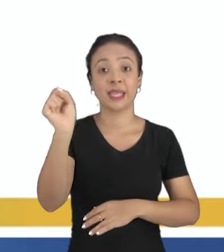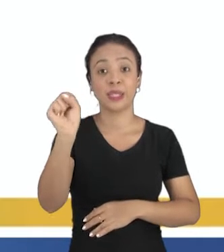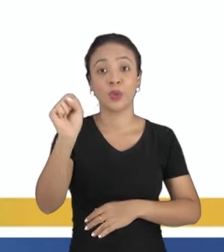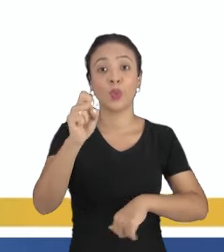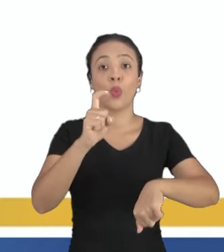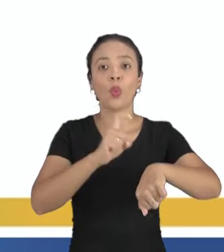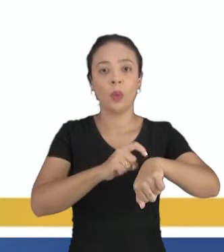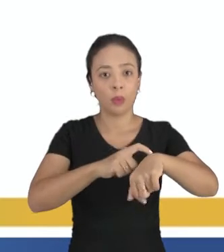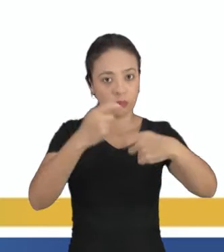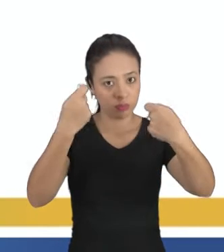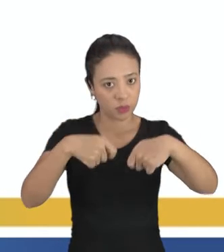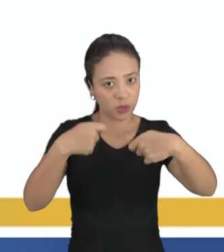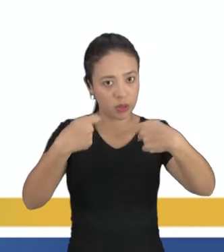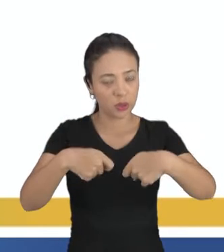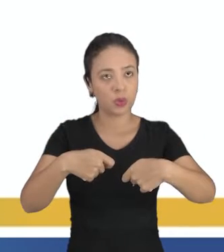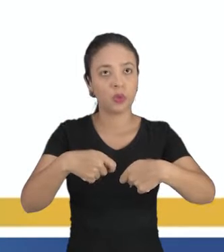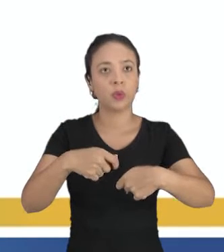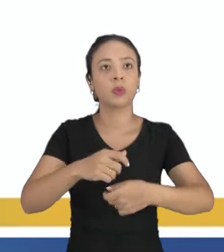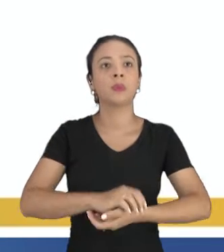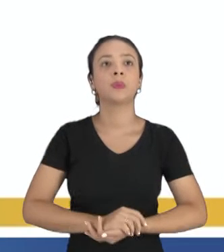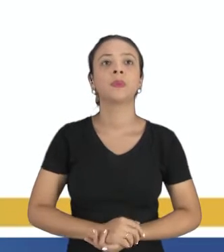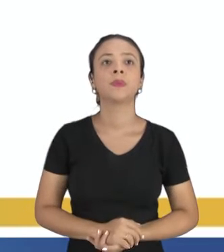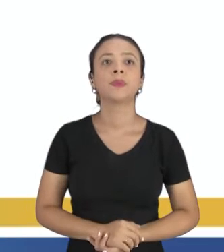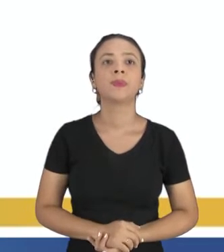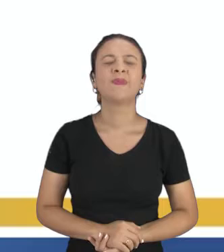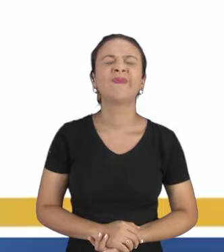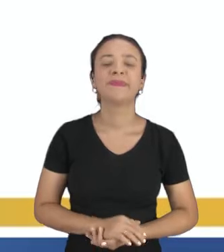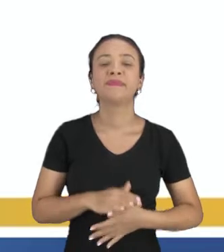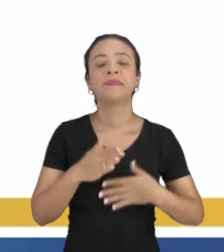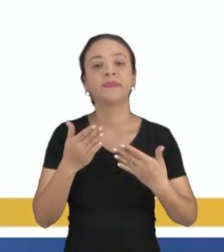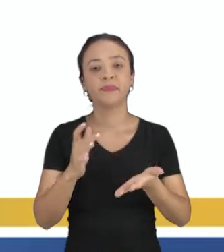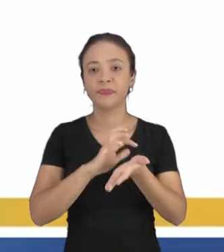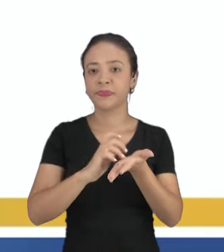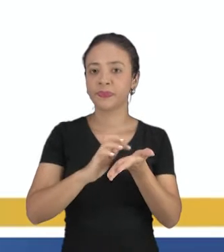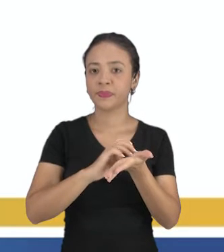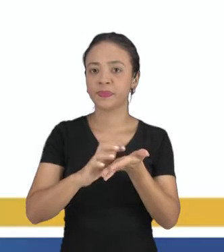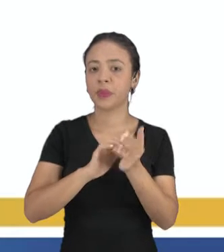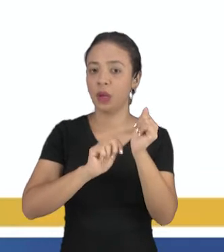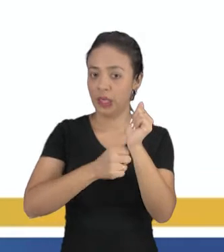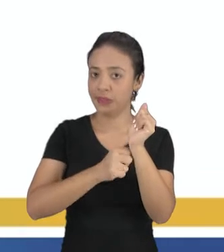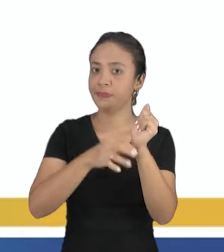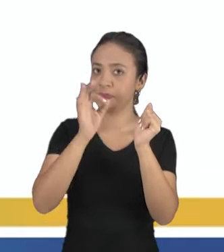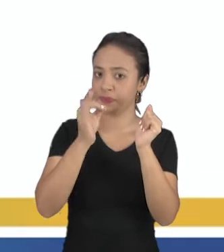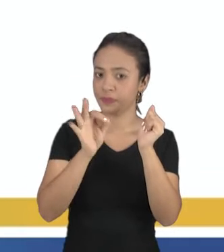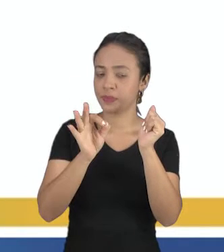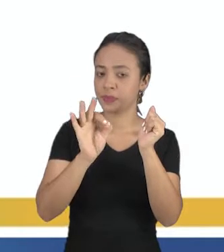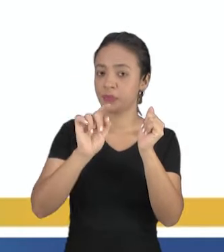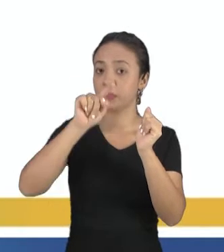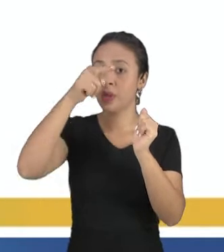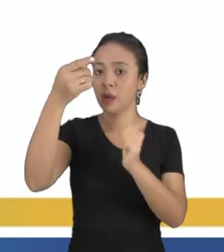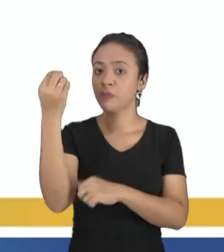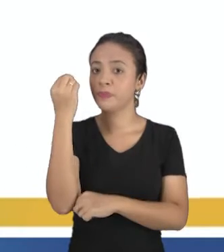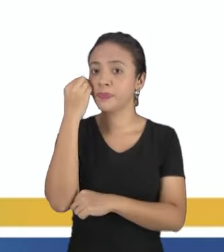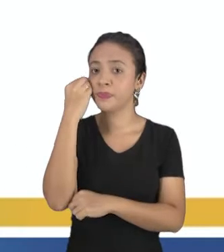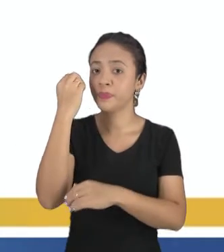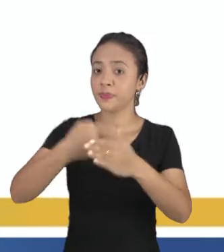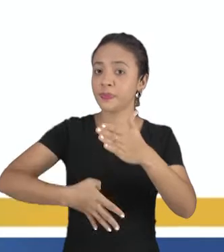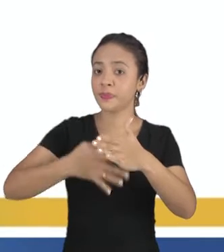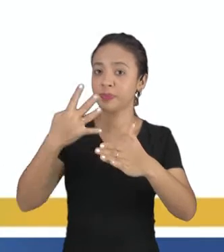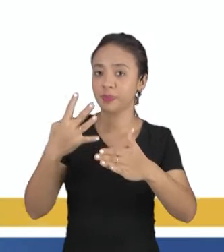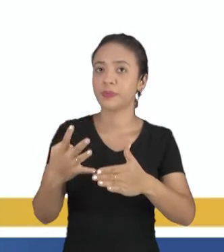gasto. Então, vamos lá. A senha foi digitada corretamente apenas na 4ª